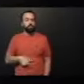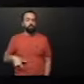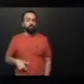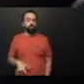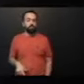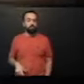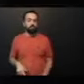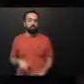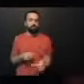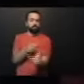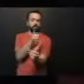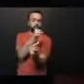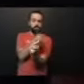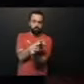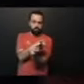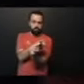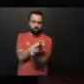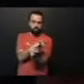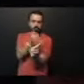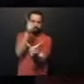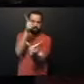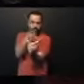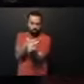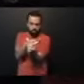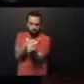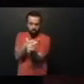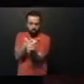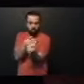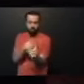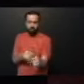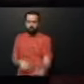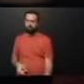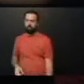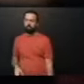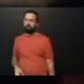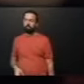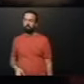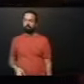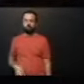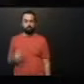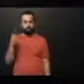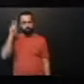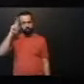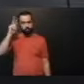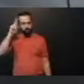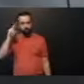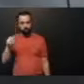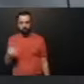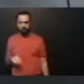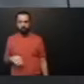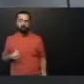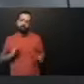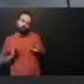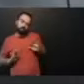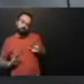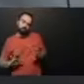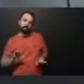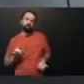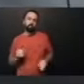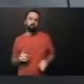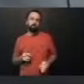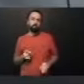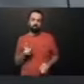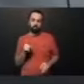No início e no meio da palavra. Lembrando, crianças, que podem ficar tranquilos, que